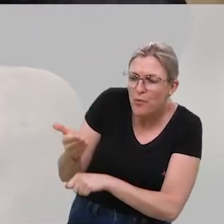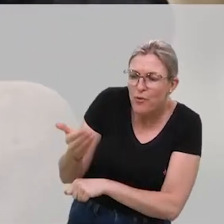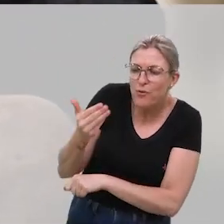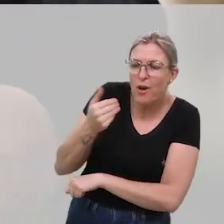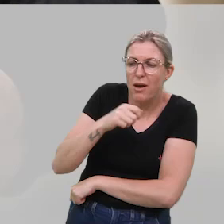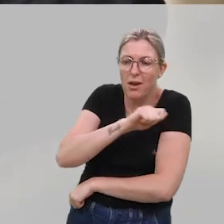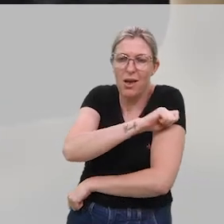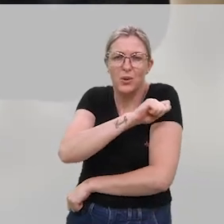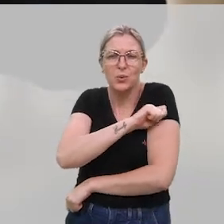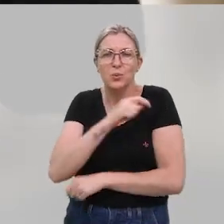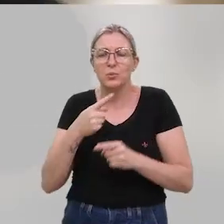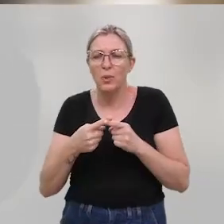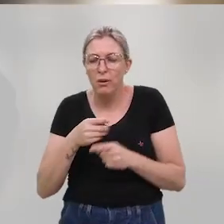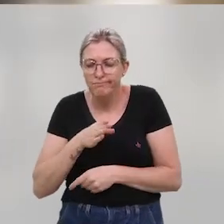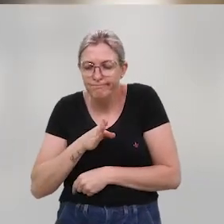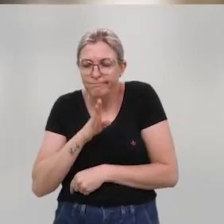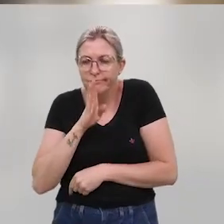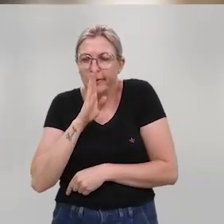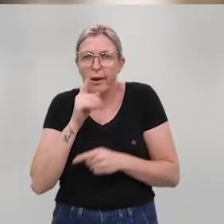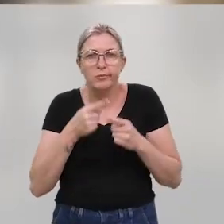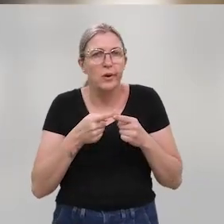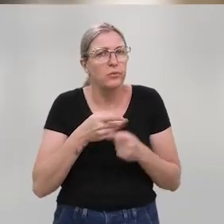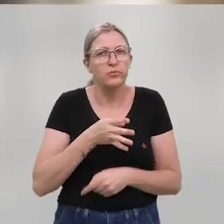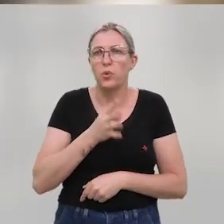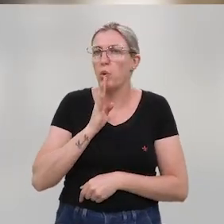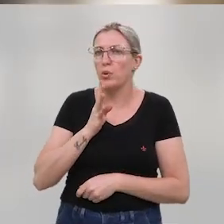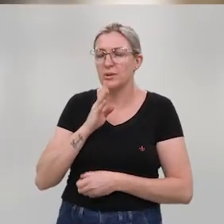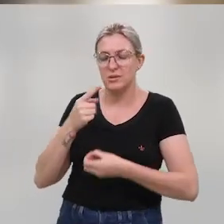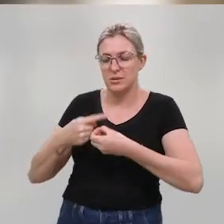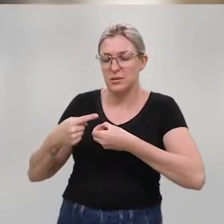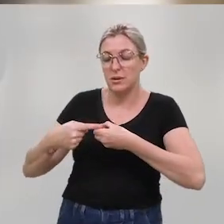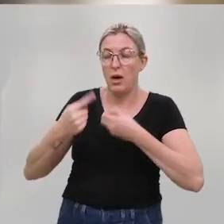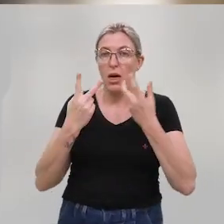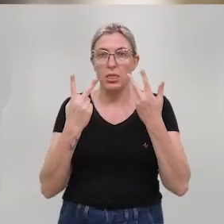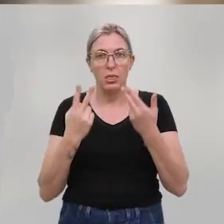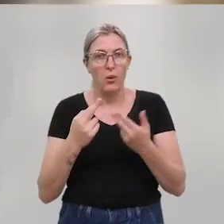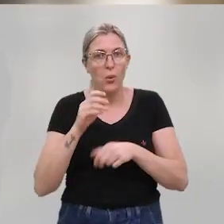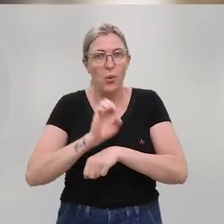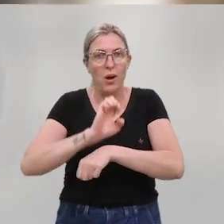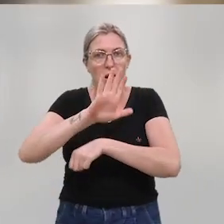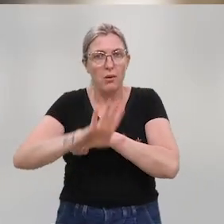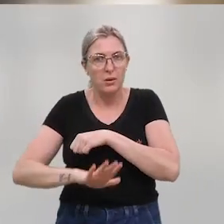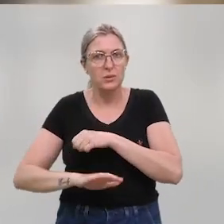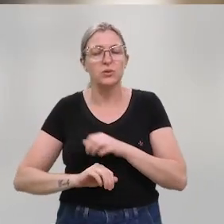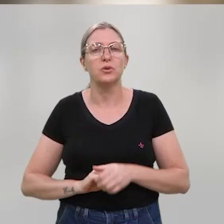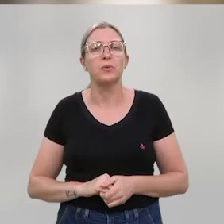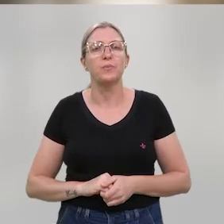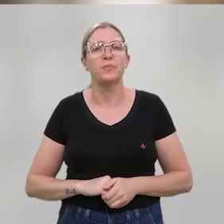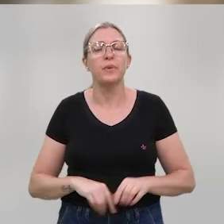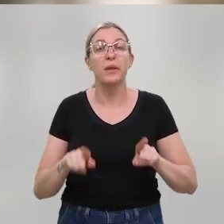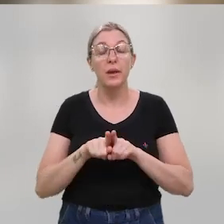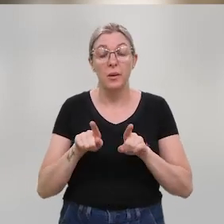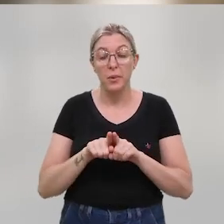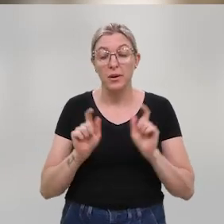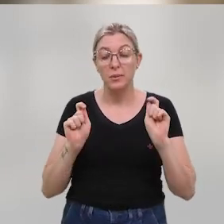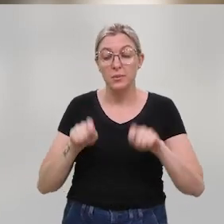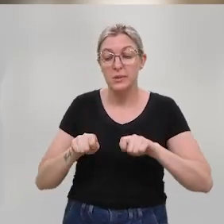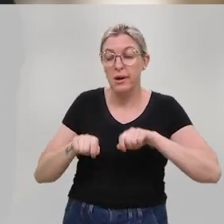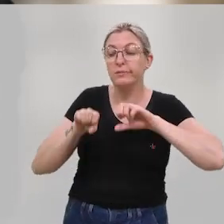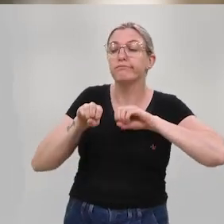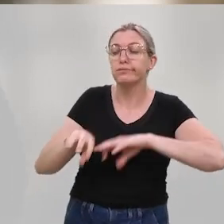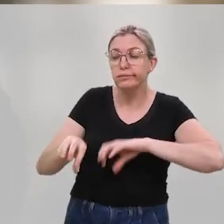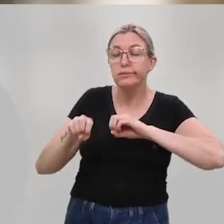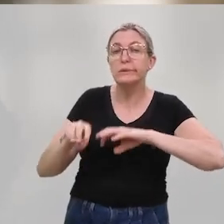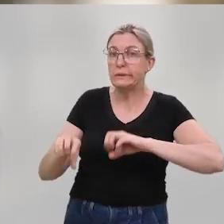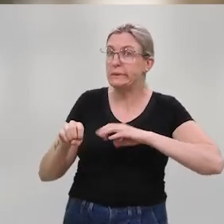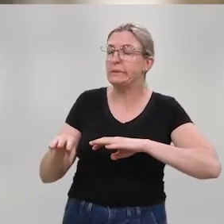aluno debaixo do banco, porque ele nunca tinha estado numa cidade do tamanho de Erechim, né?